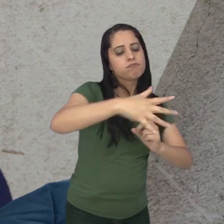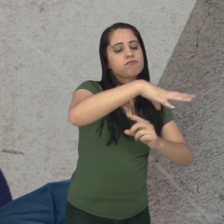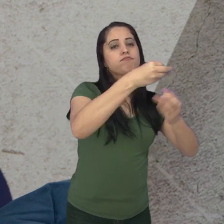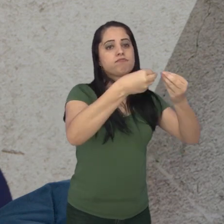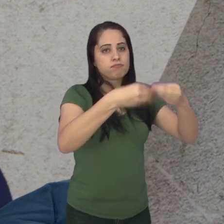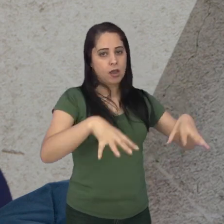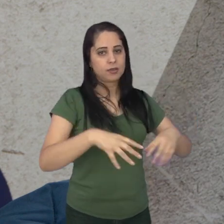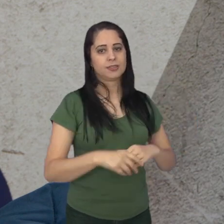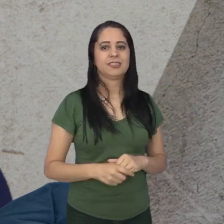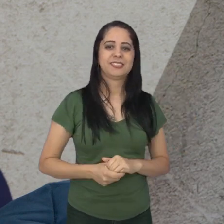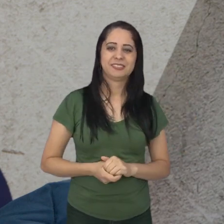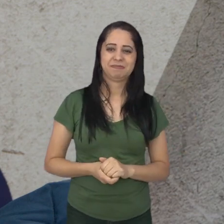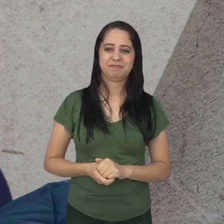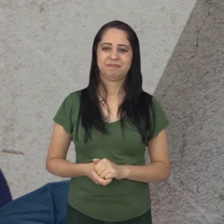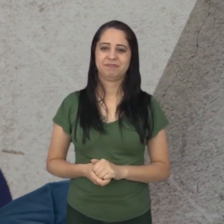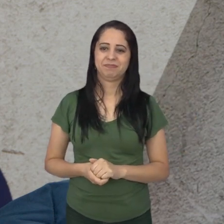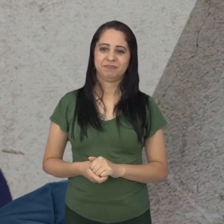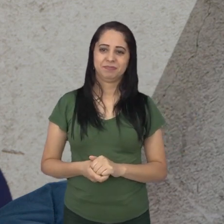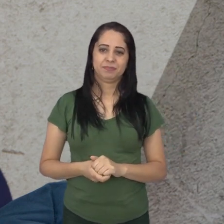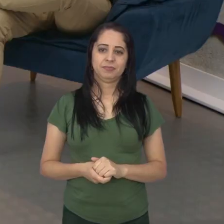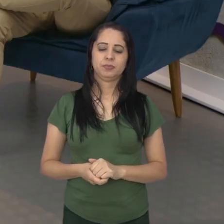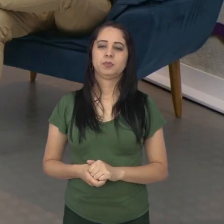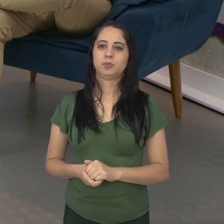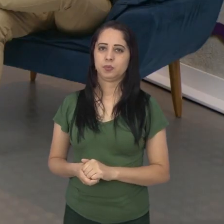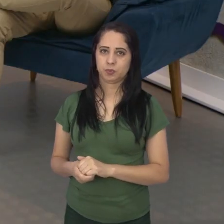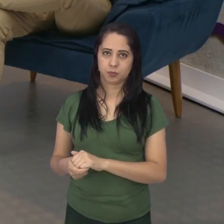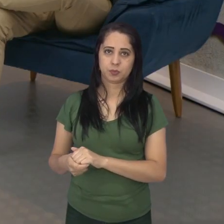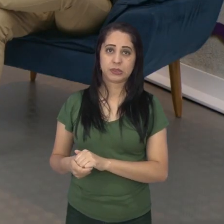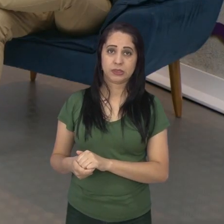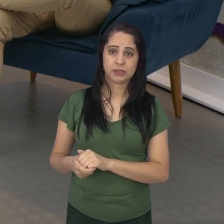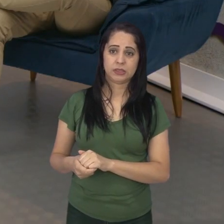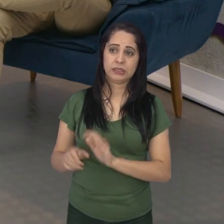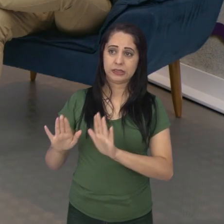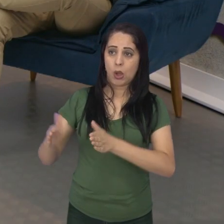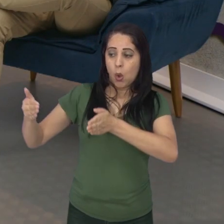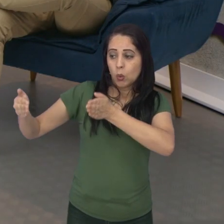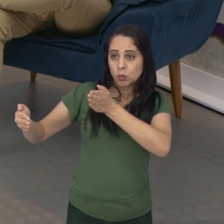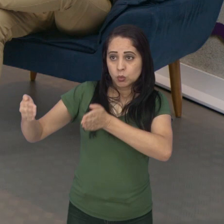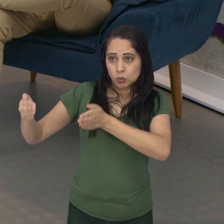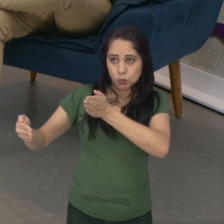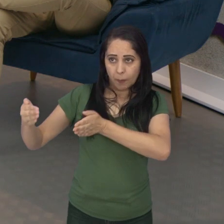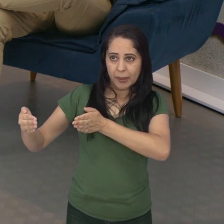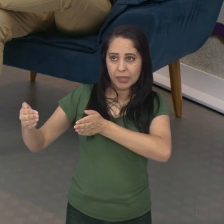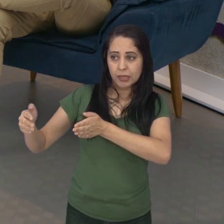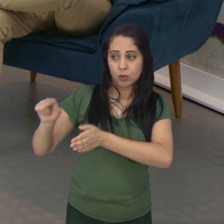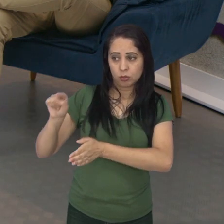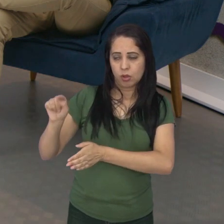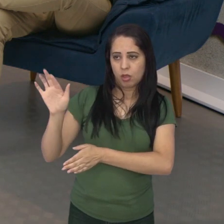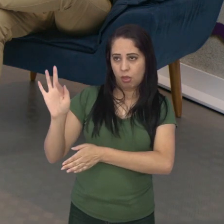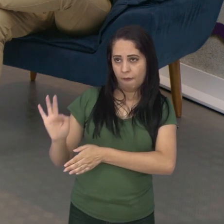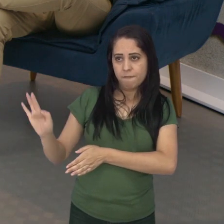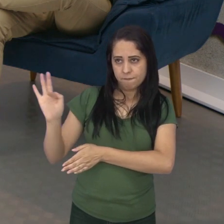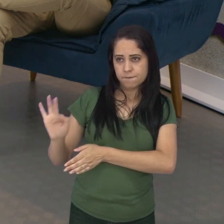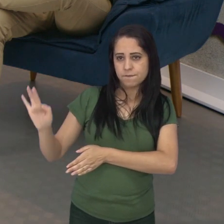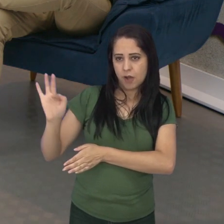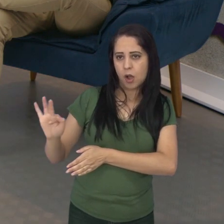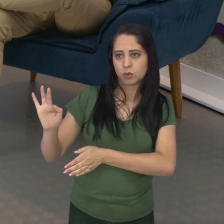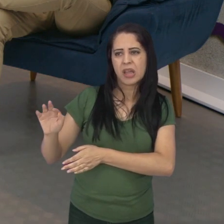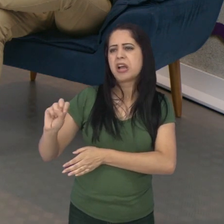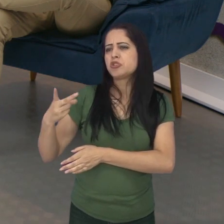construção. Enfim, é isso. E durante, né, a formação do profissional, ou até